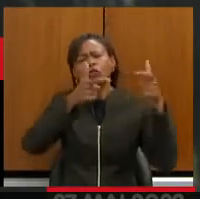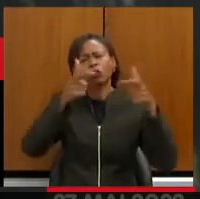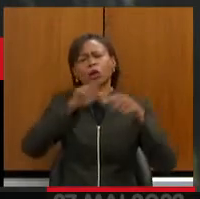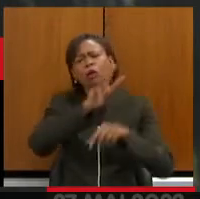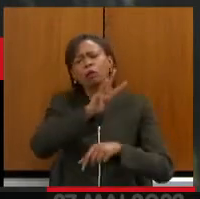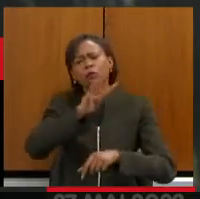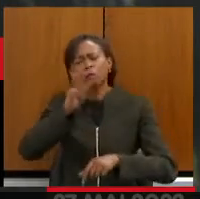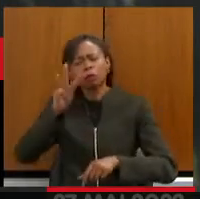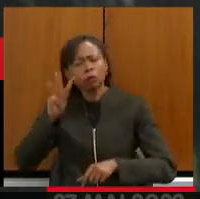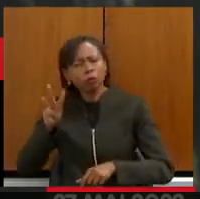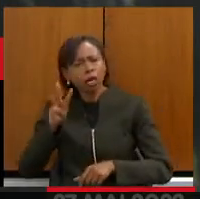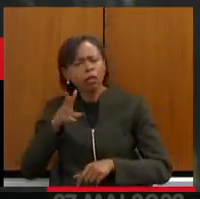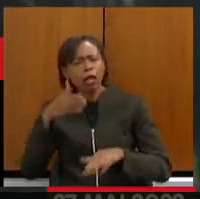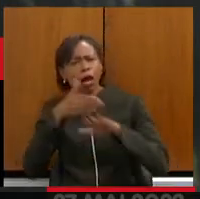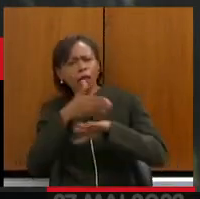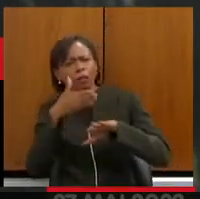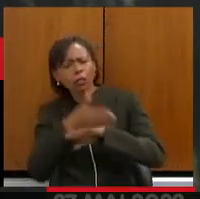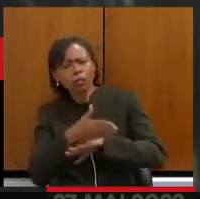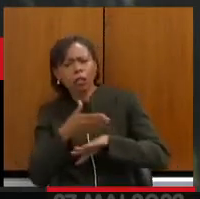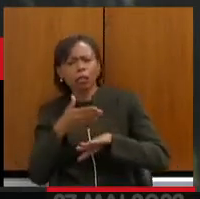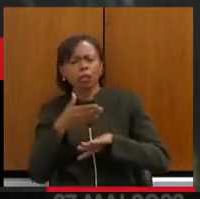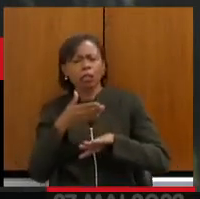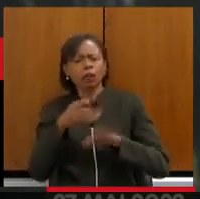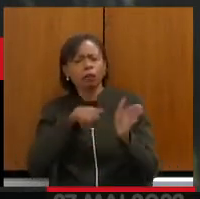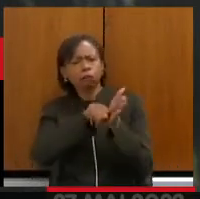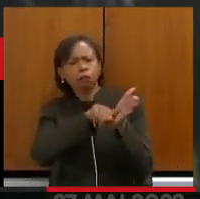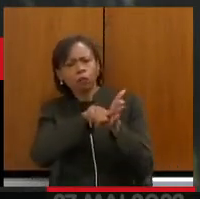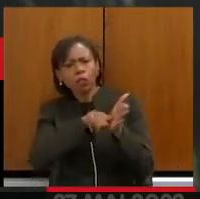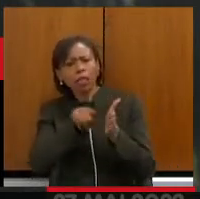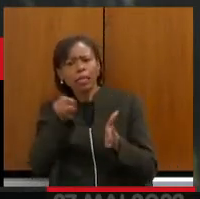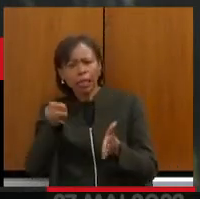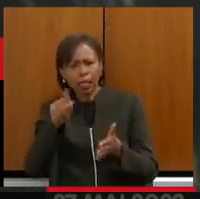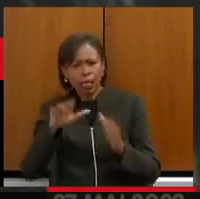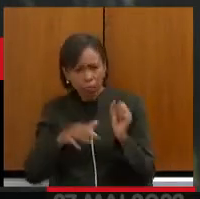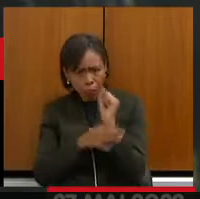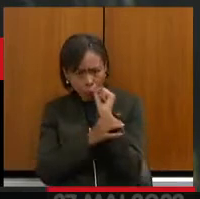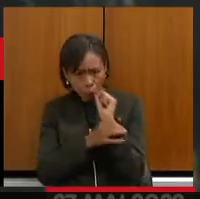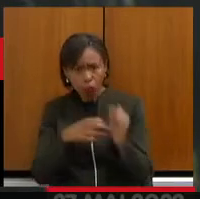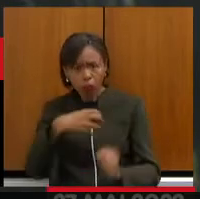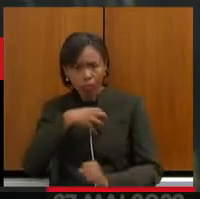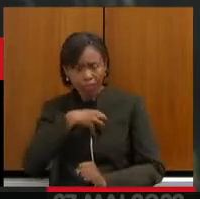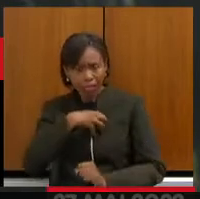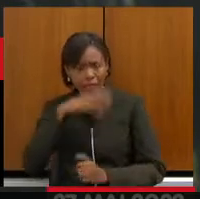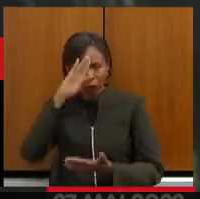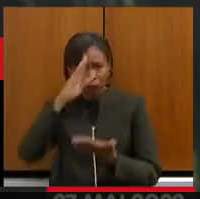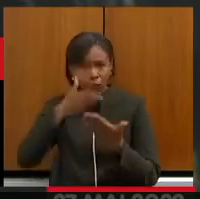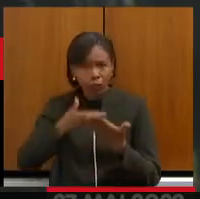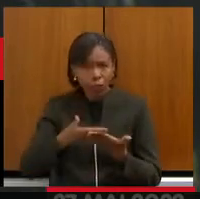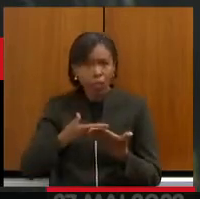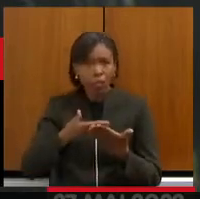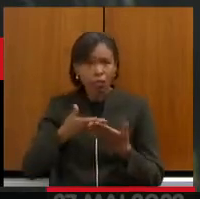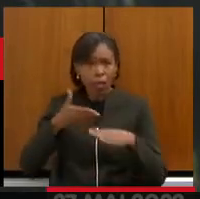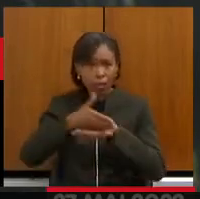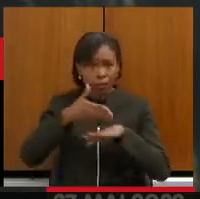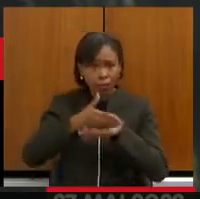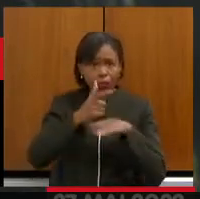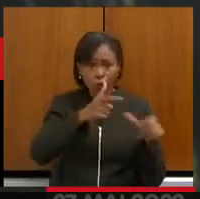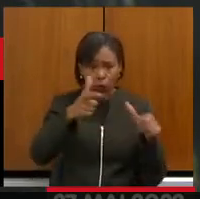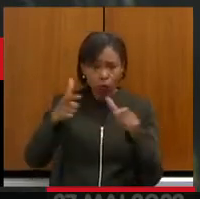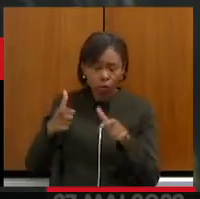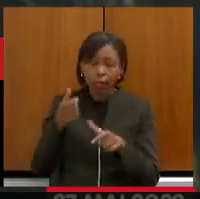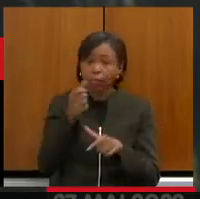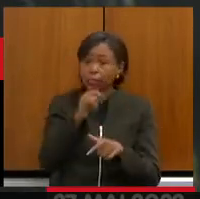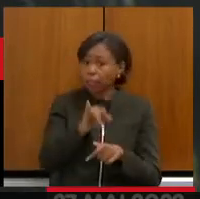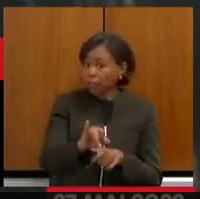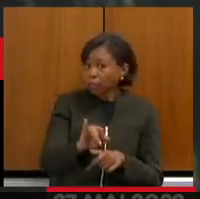importantes se sentem seguras confiantes para acessar todos esses meios de acolhimento se nós pensarmos num